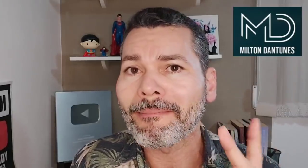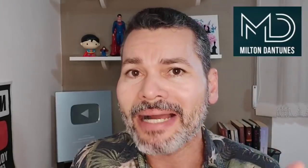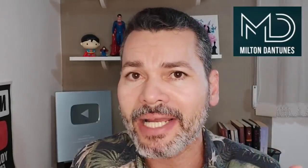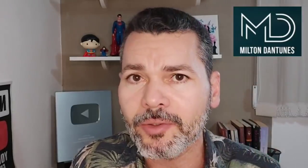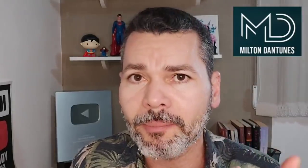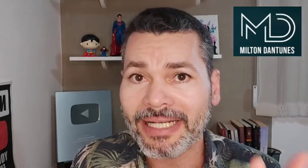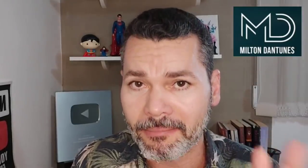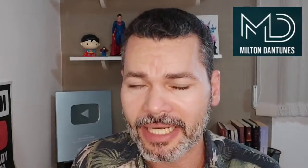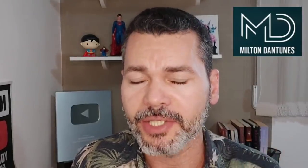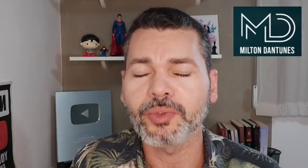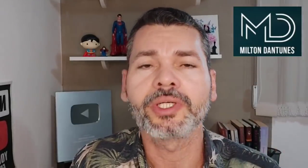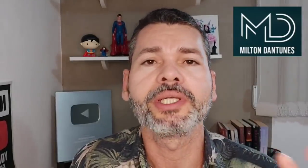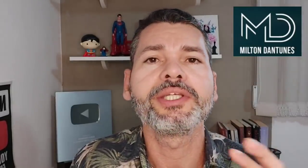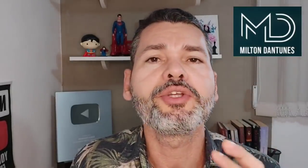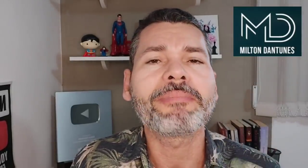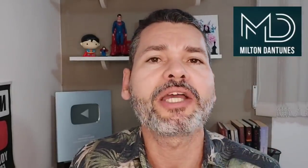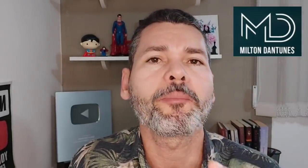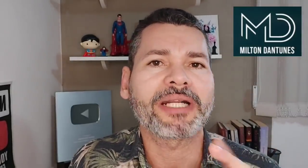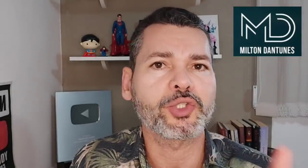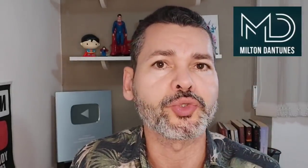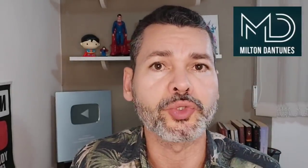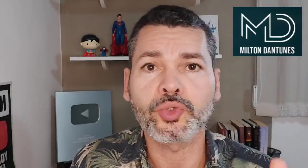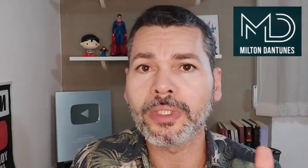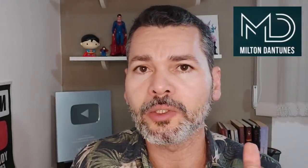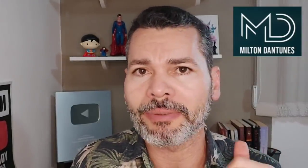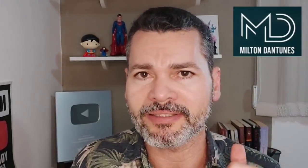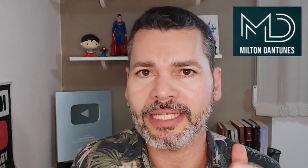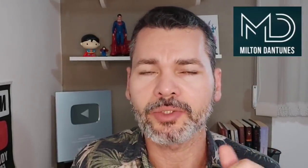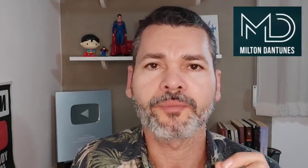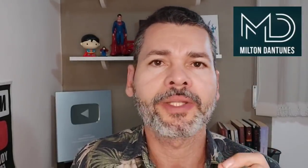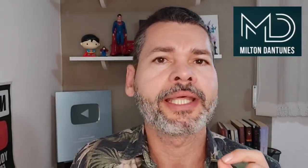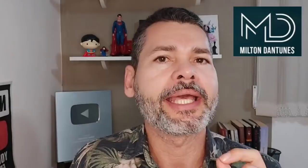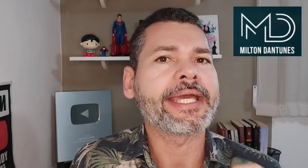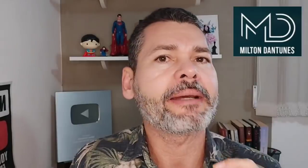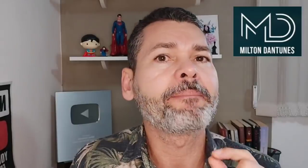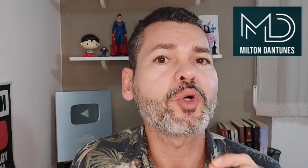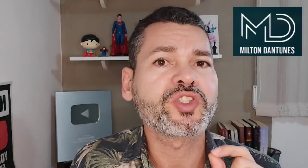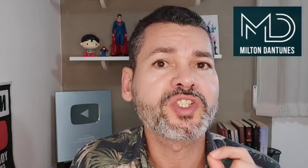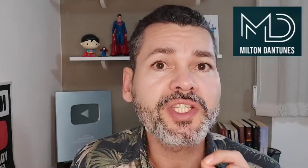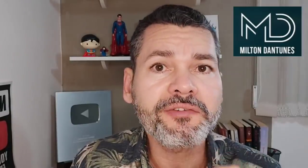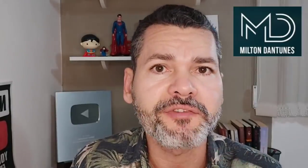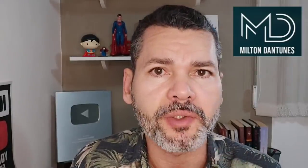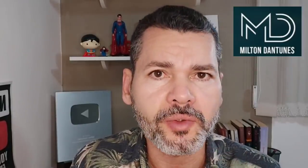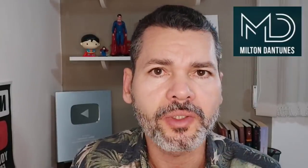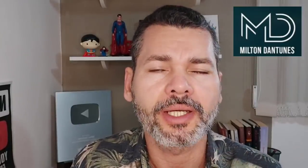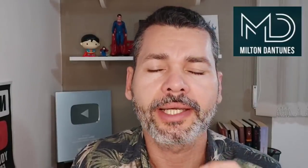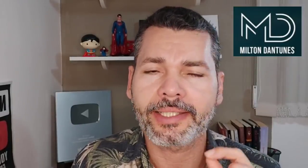abril para maio, e de maio para junho no ano passado,